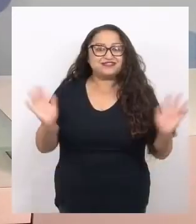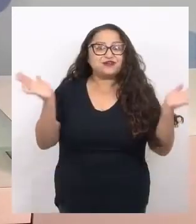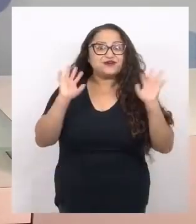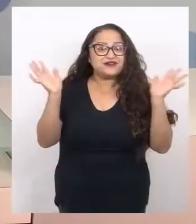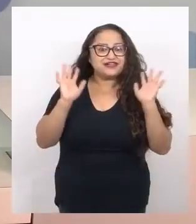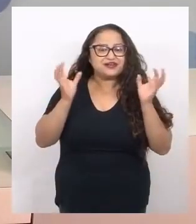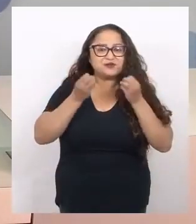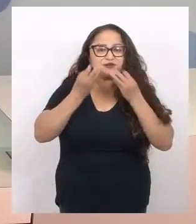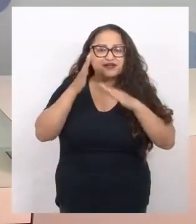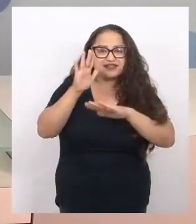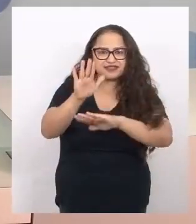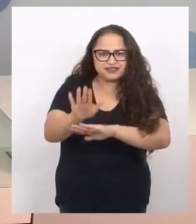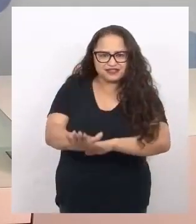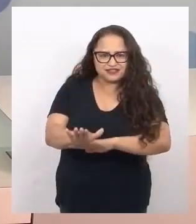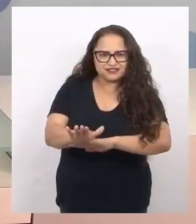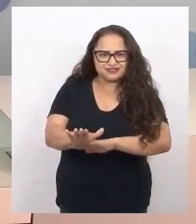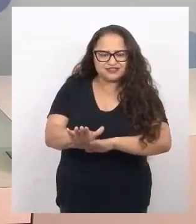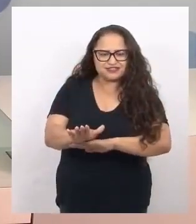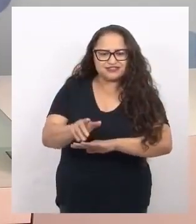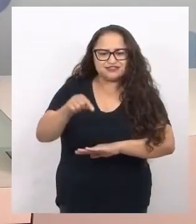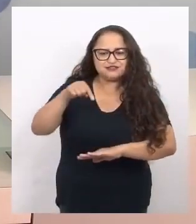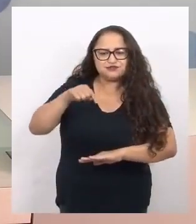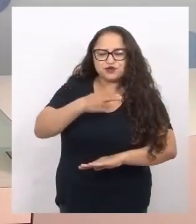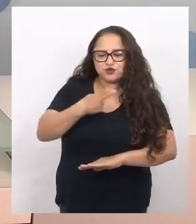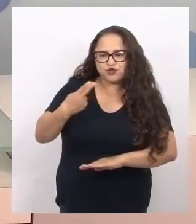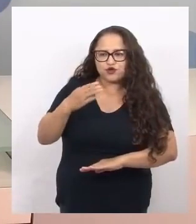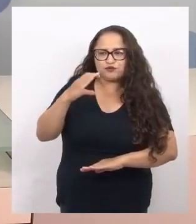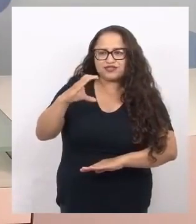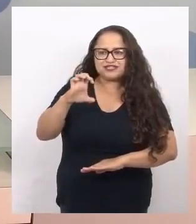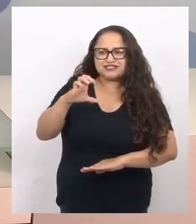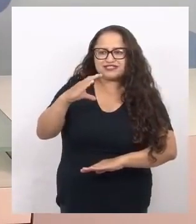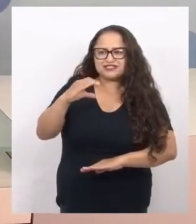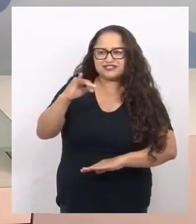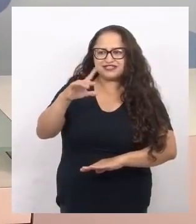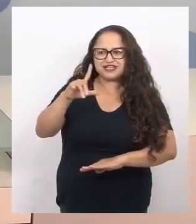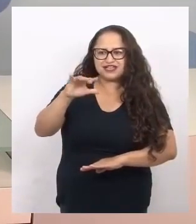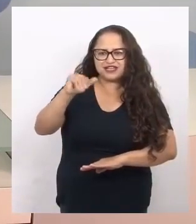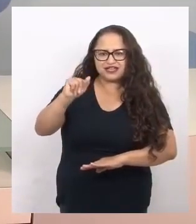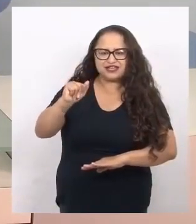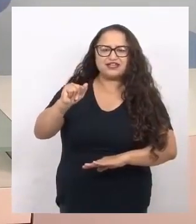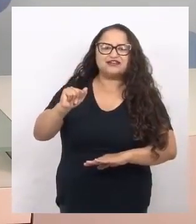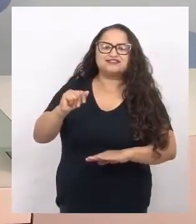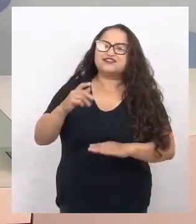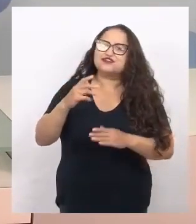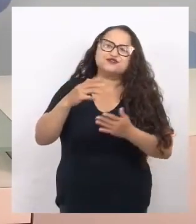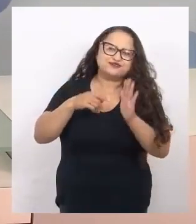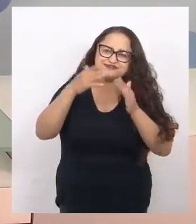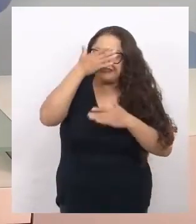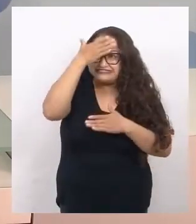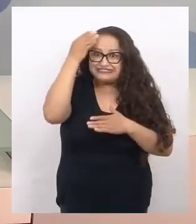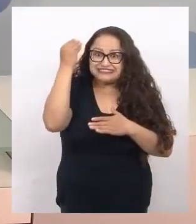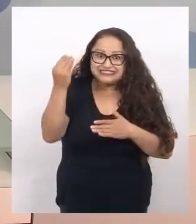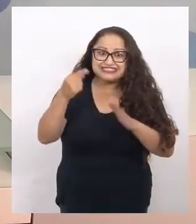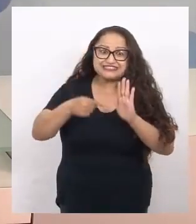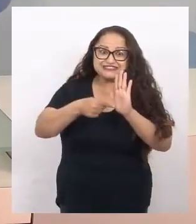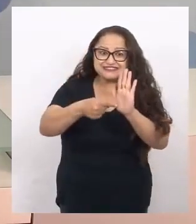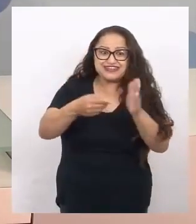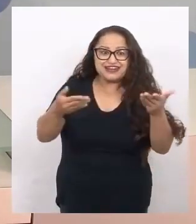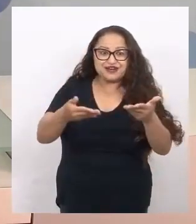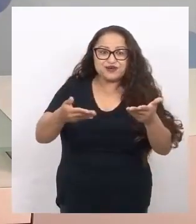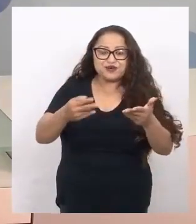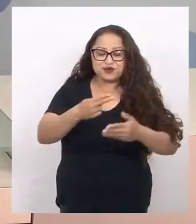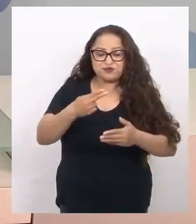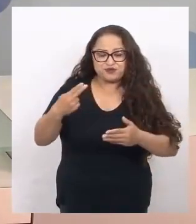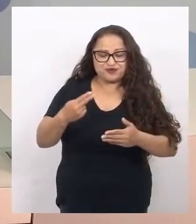Olá, boa tarde. Aqui é a Cecília Cruz. Eu sempre esqueço de me apresentar, então agora a primeira coisa que eu falo nas lives é